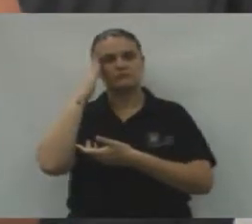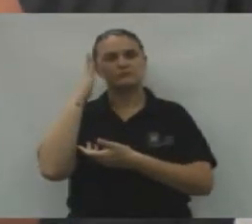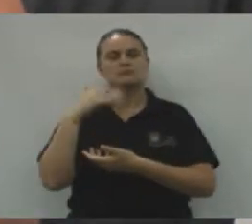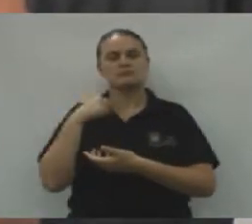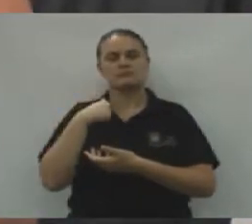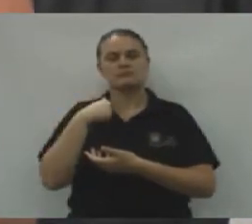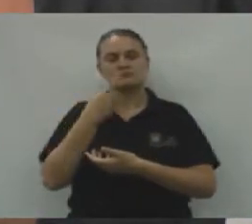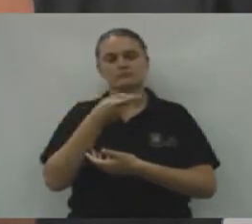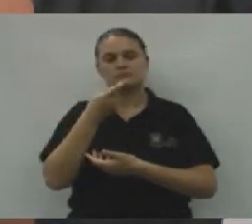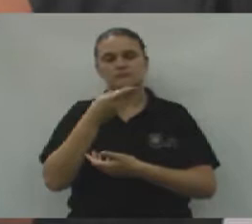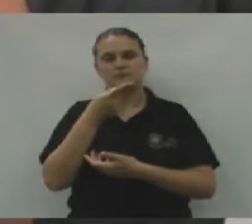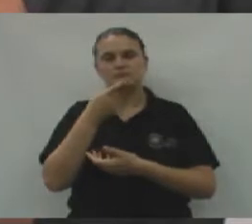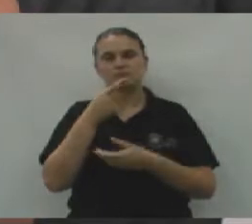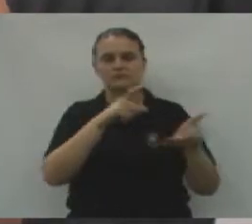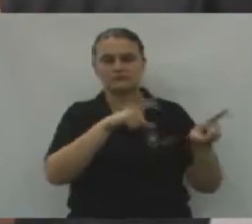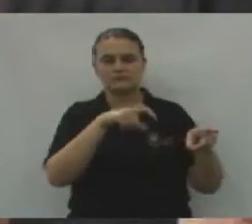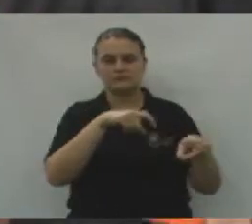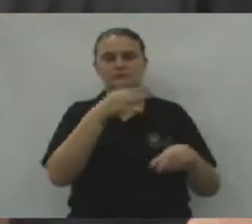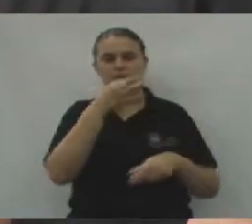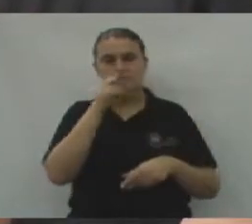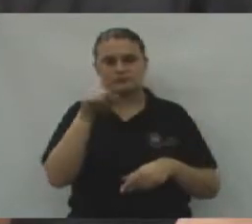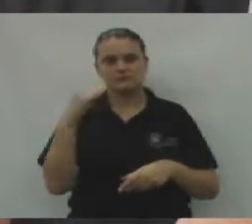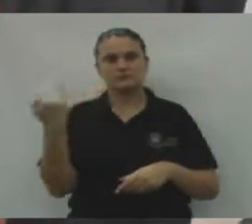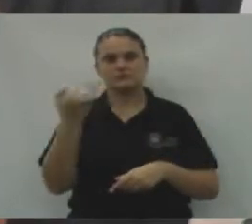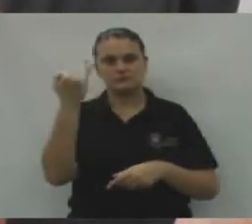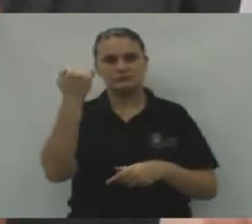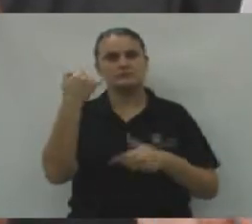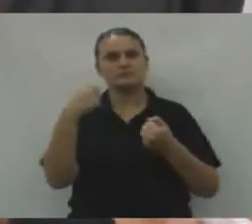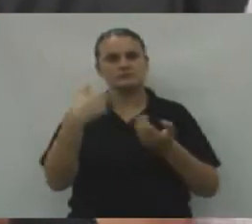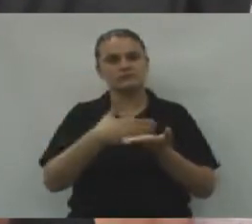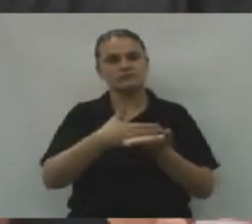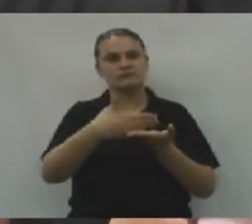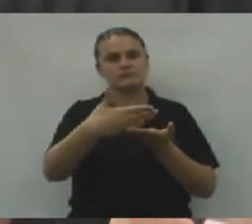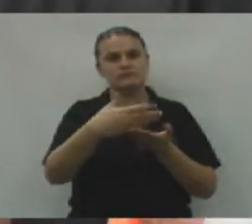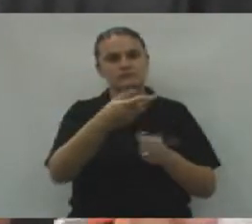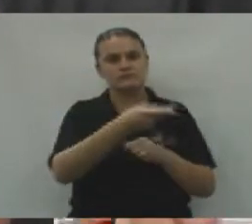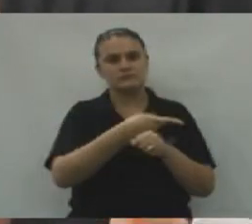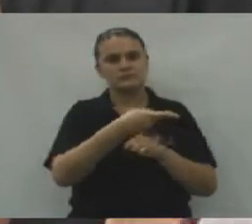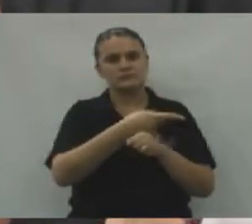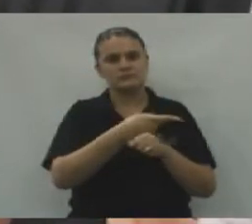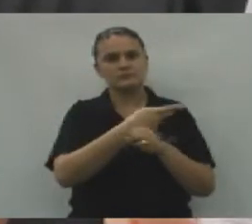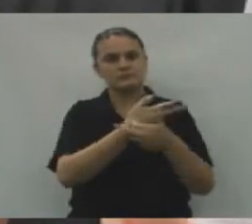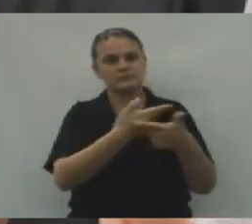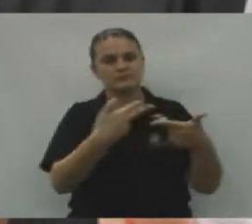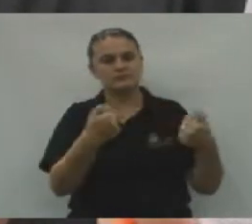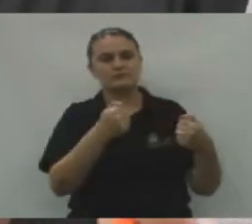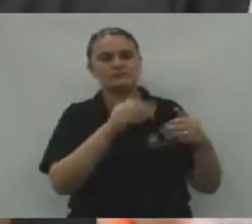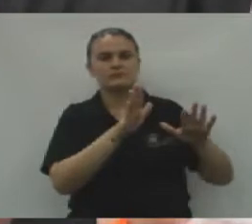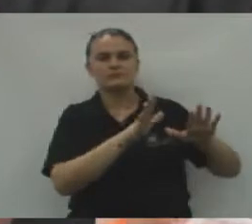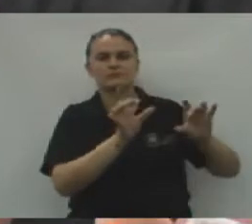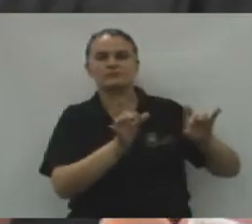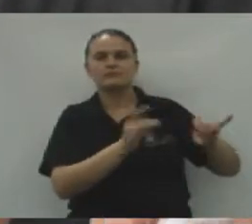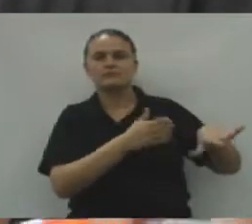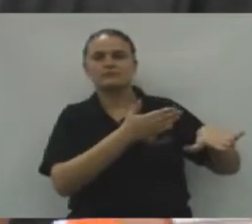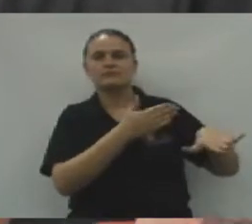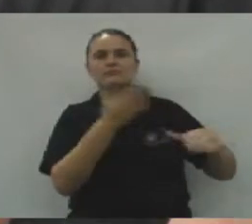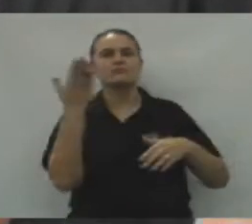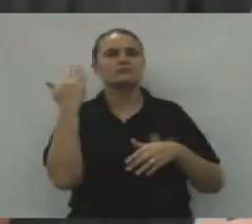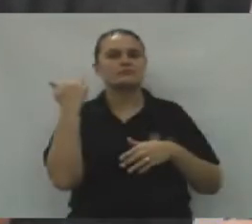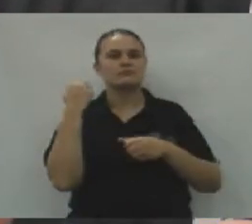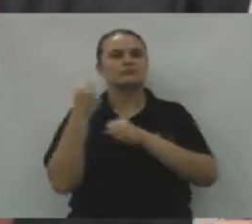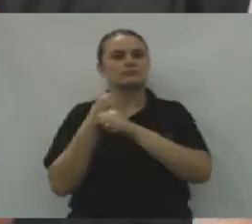na área rural, que eu acho que é muito importante a gente começar a buscar muita coisa que ficou perdida esses anos todos,